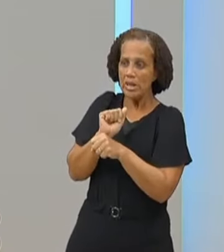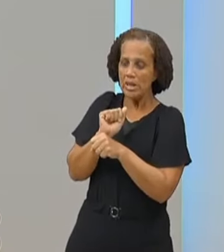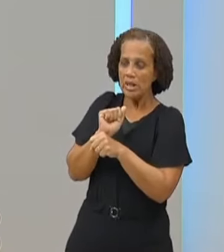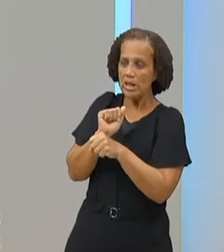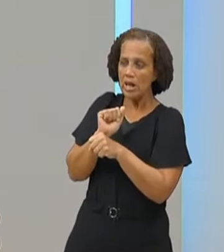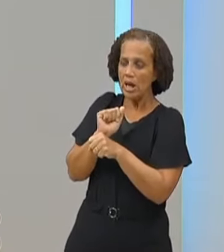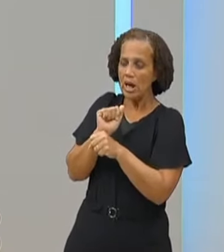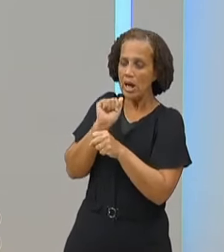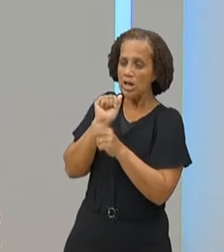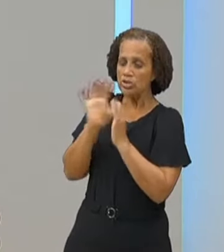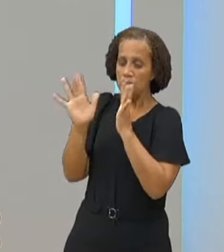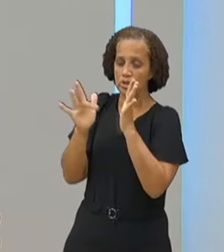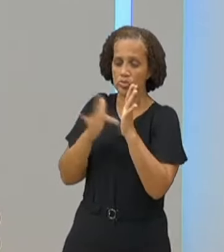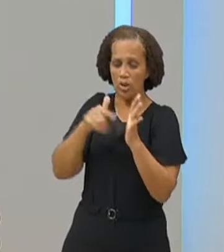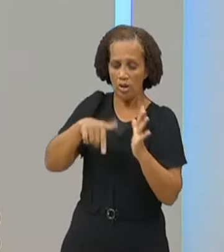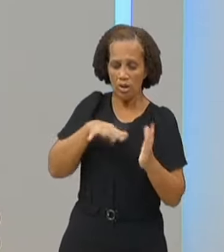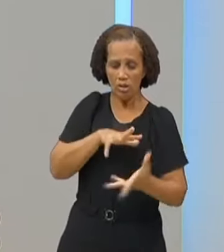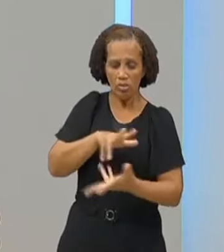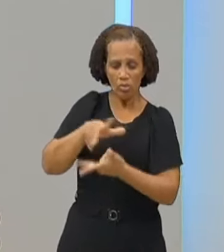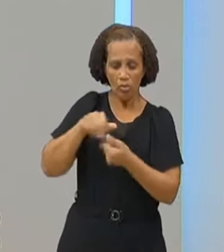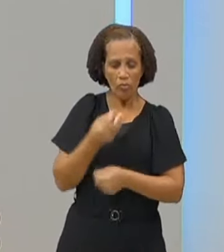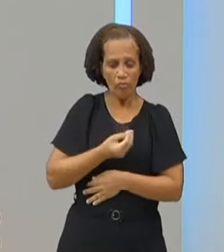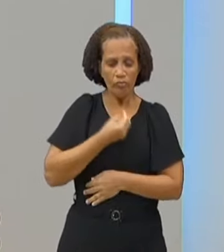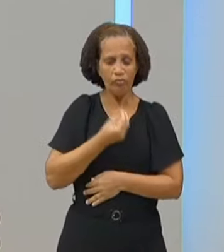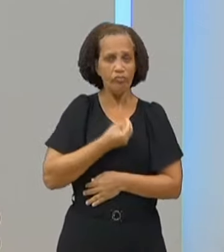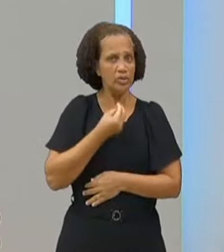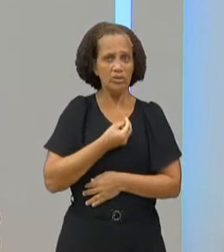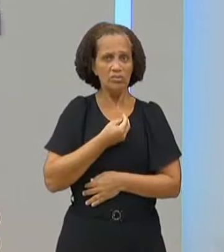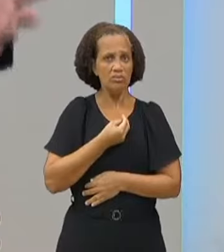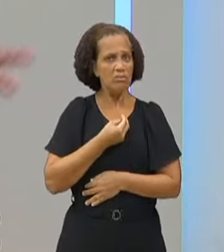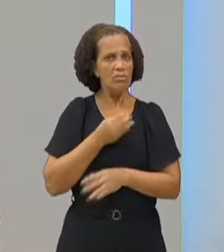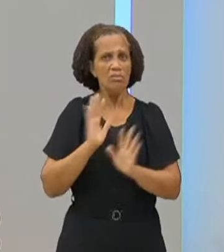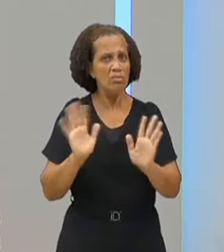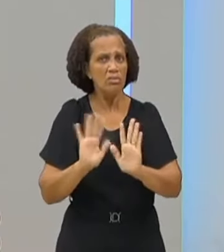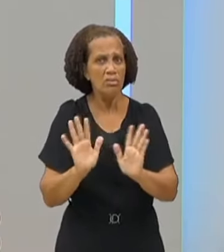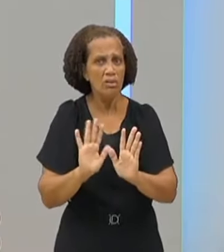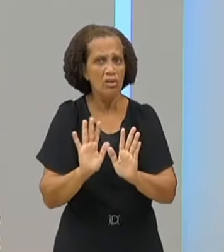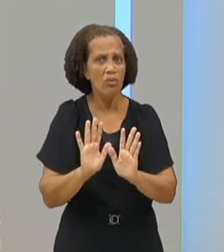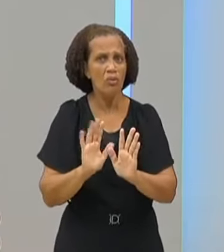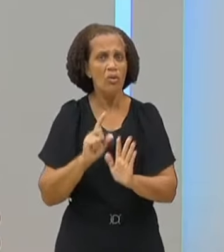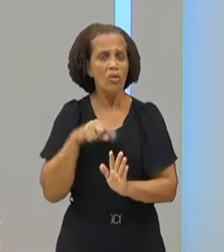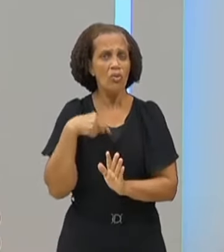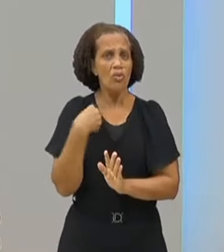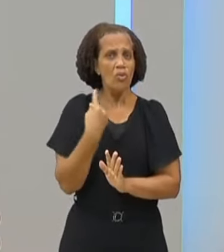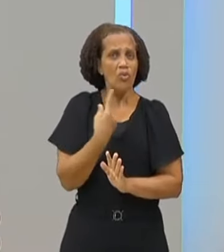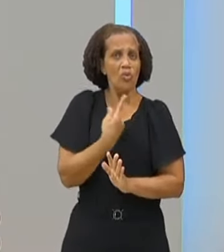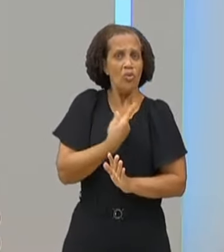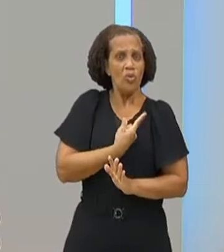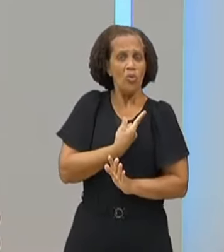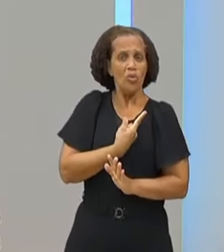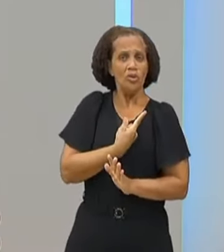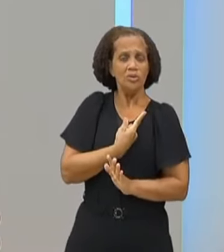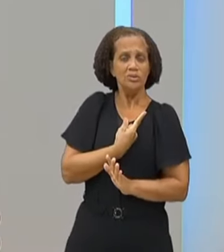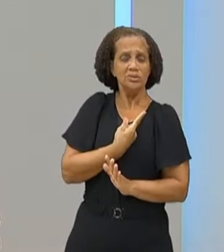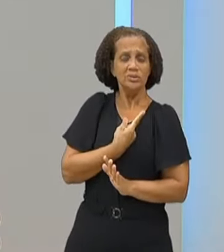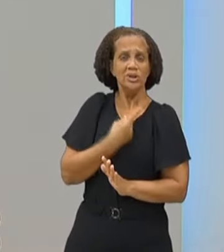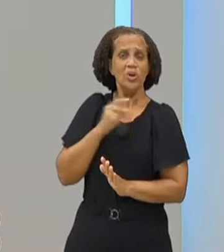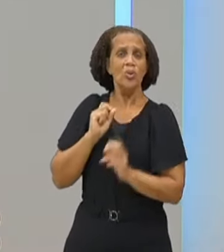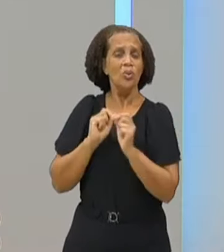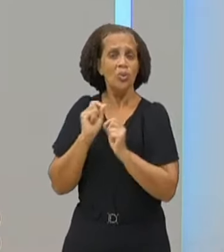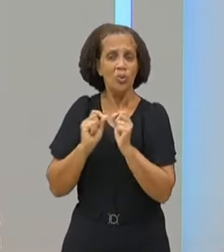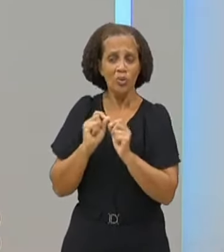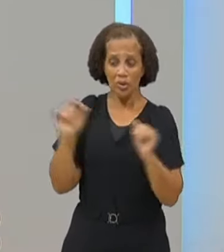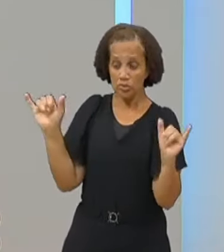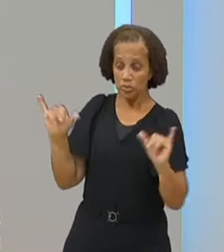não buscamos a Cristo só para que nesta vida possamos ter a sua ajuda.